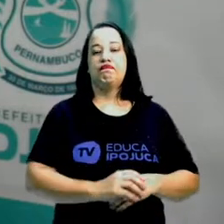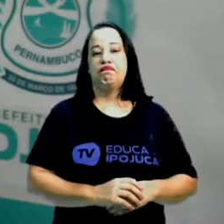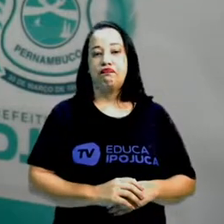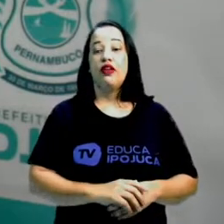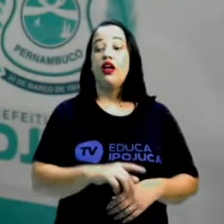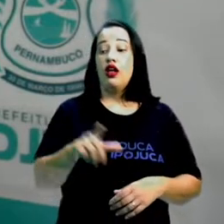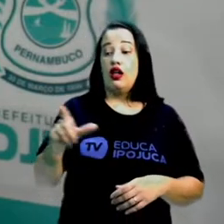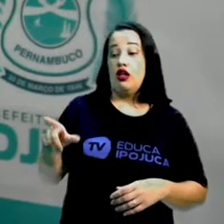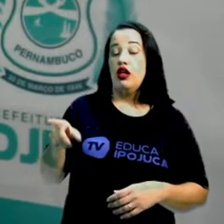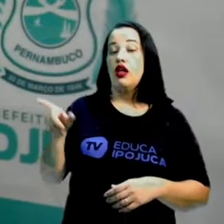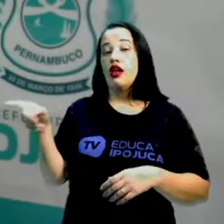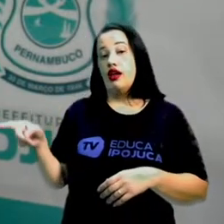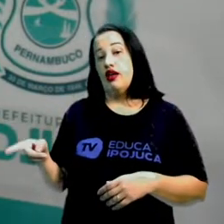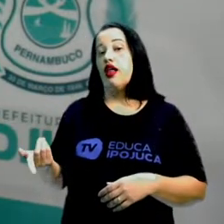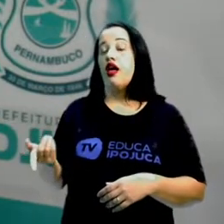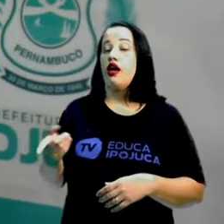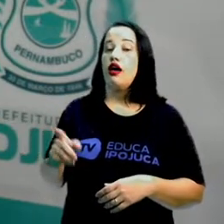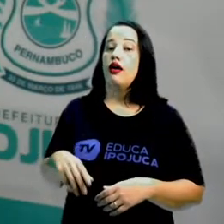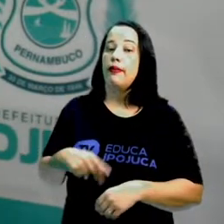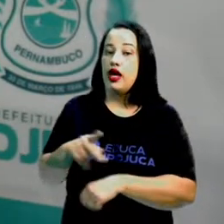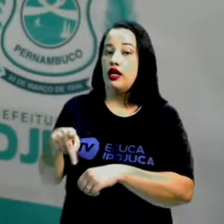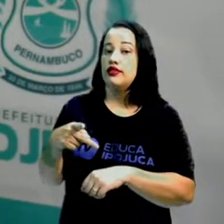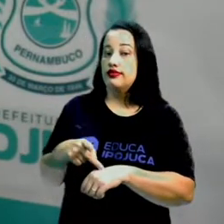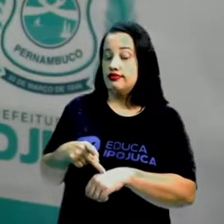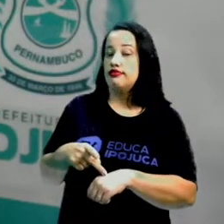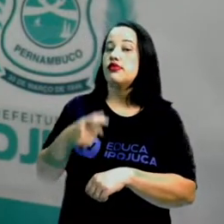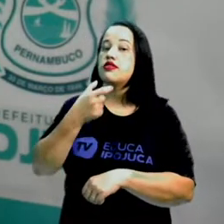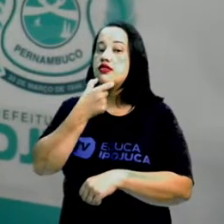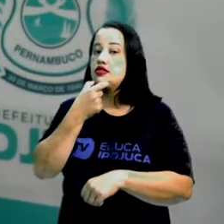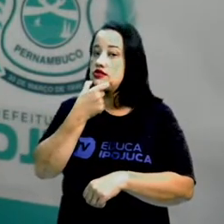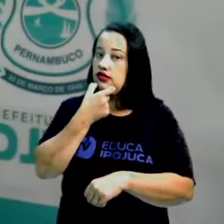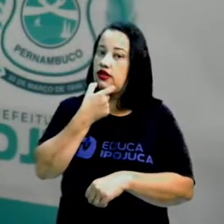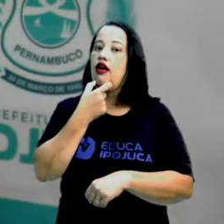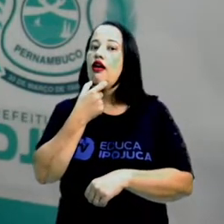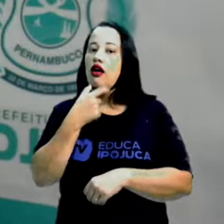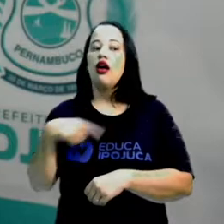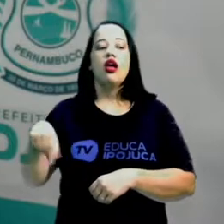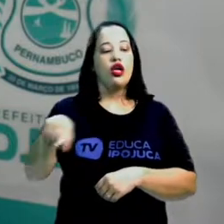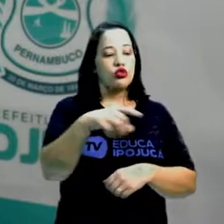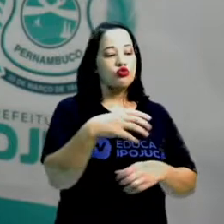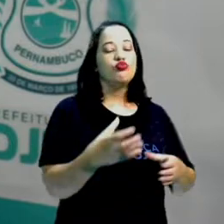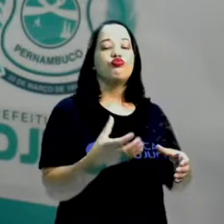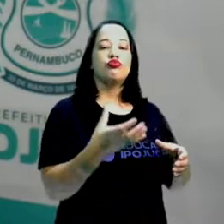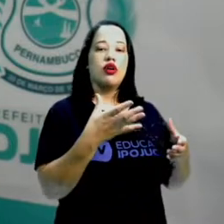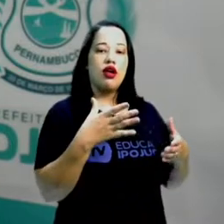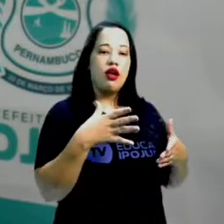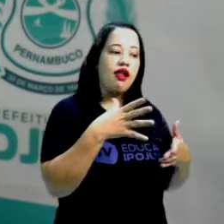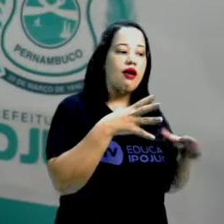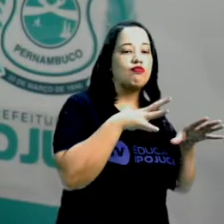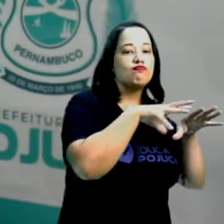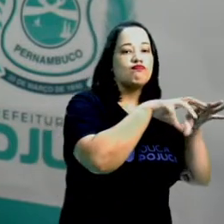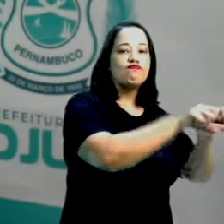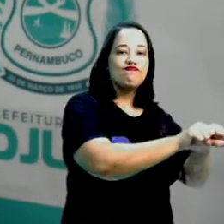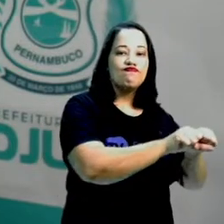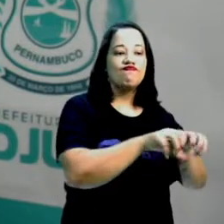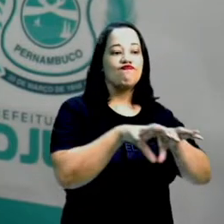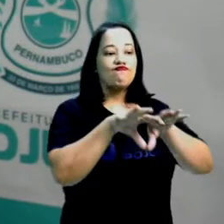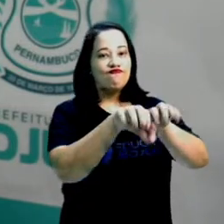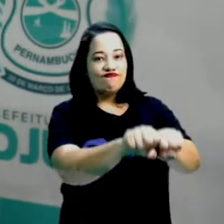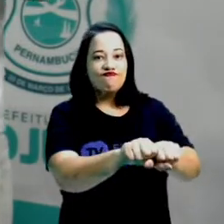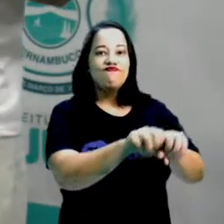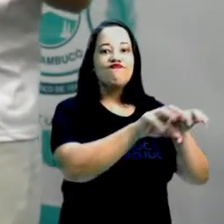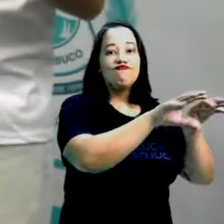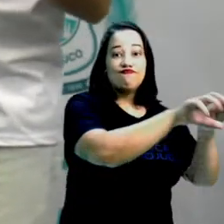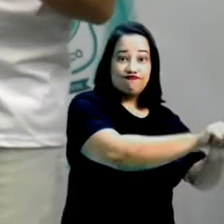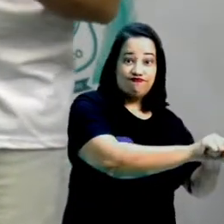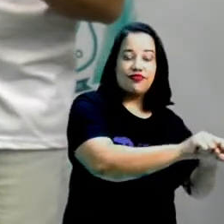era um território no norte da América que tinha sido colonizado pelos ingleses durante o